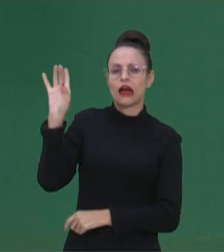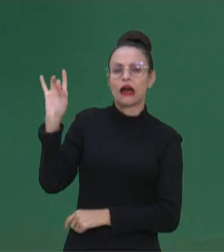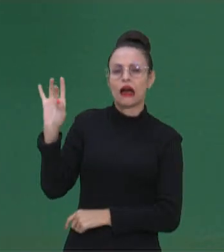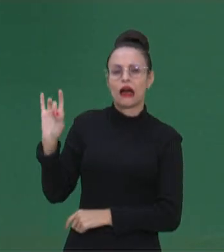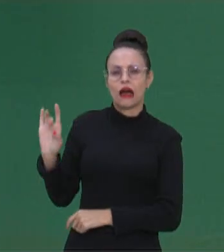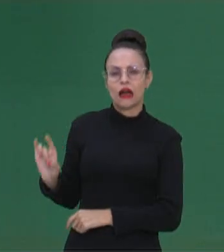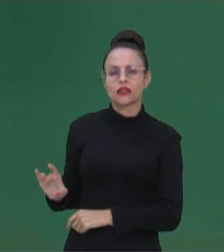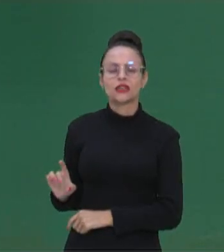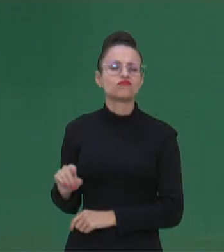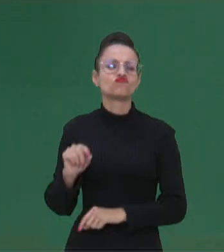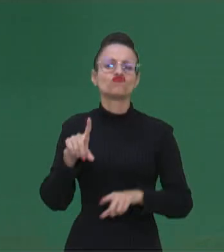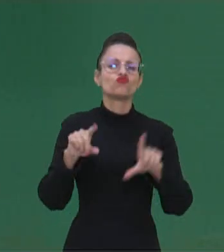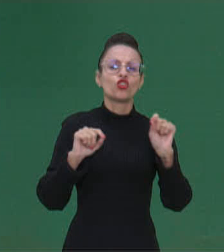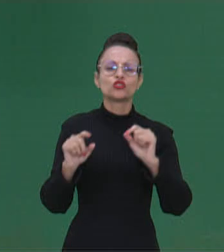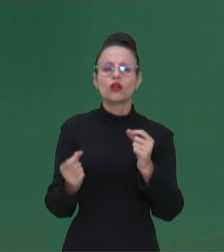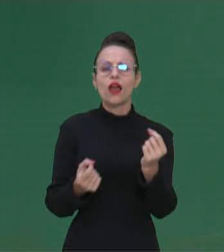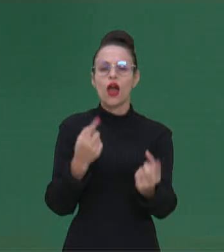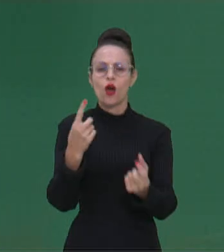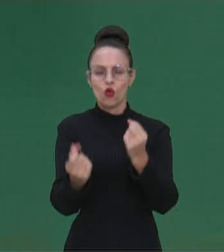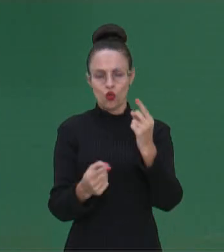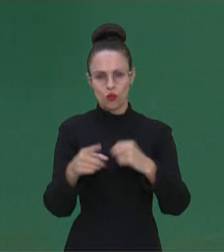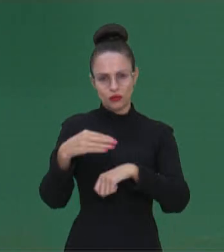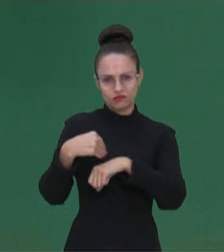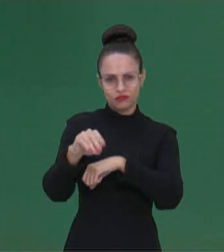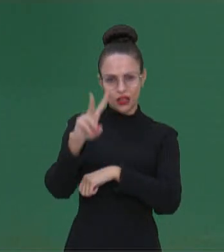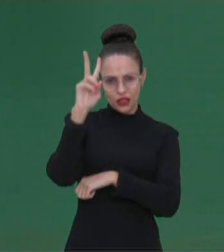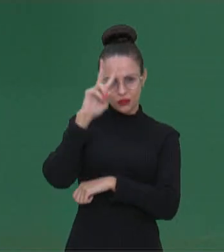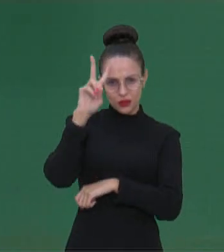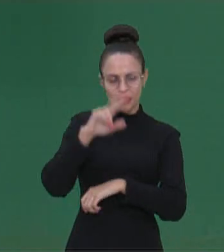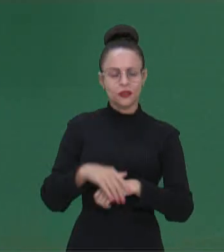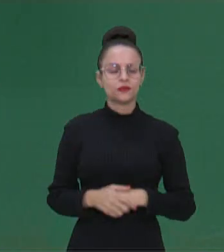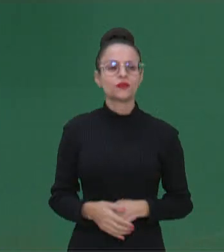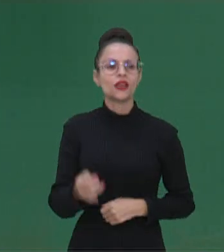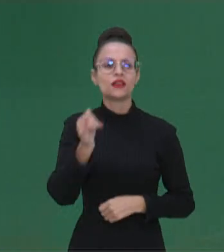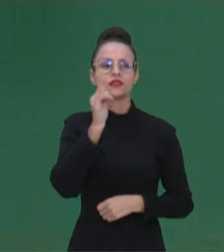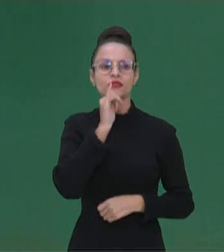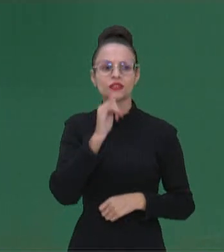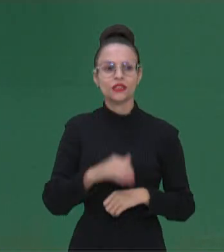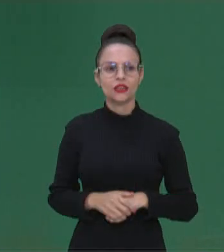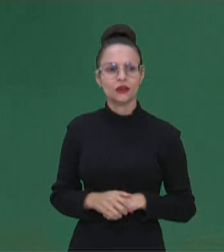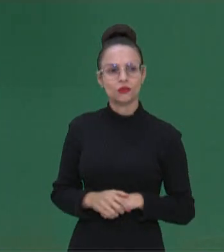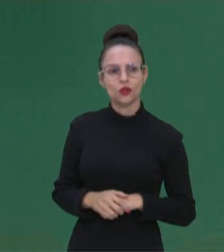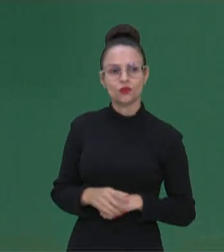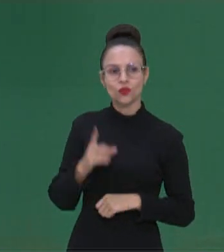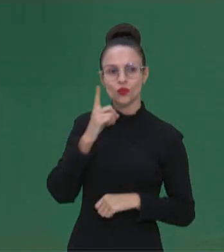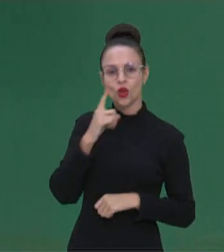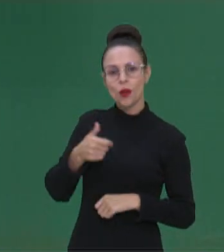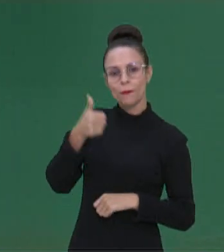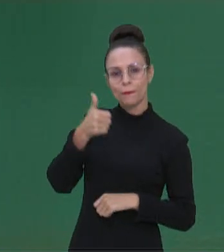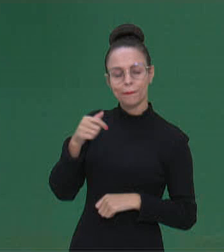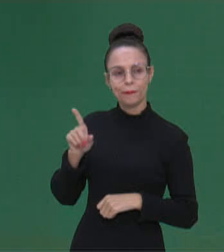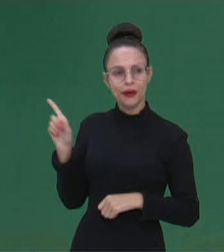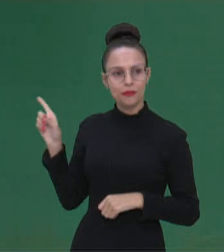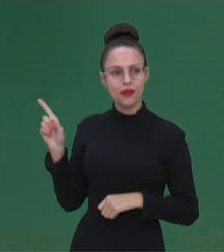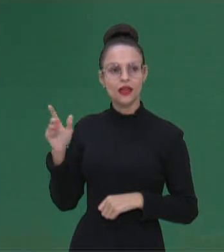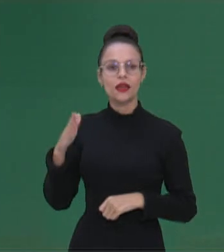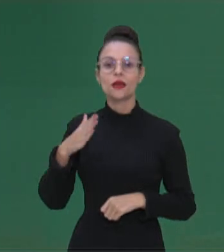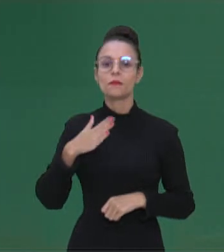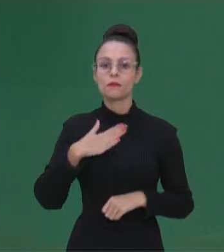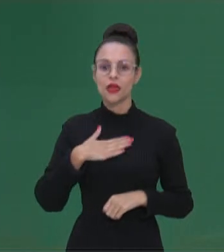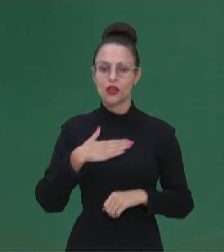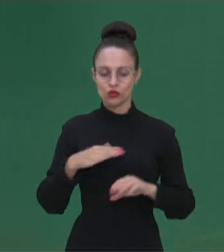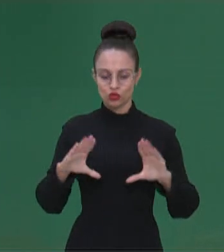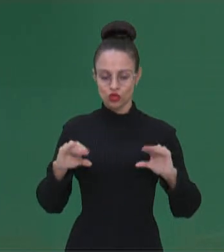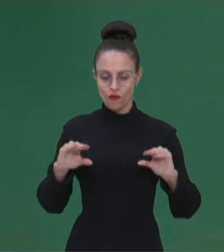eu vou falar algumas só para vocês relembrarem. Então, por exemplo, matéria. Ó, meu sofá é